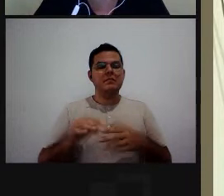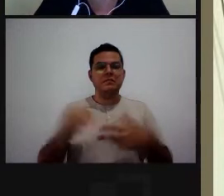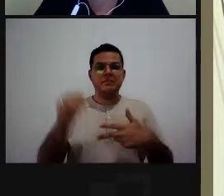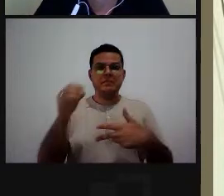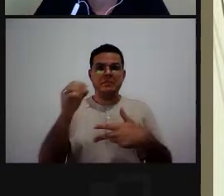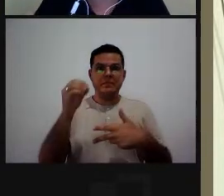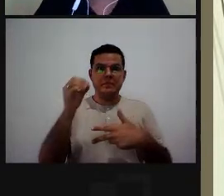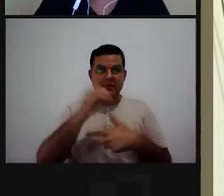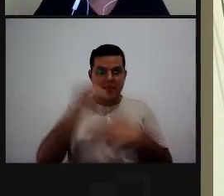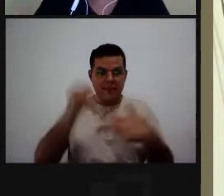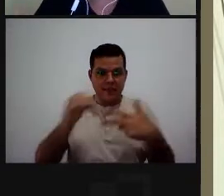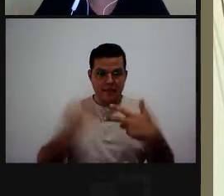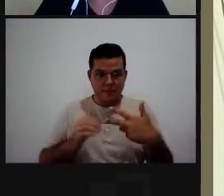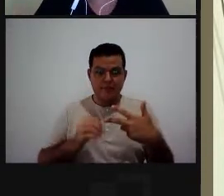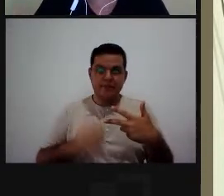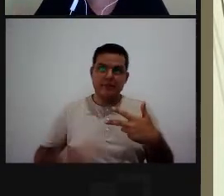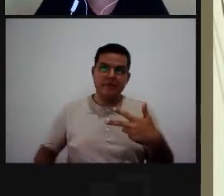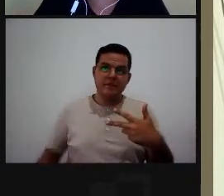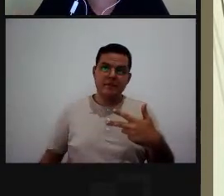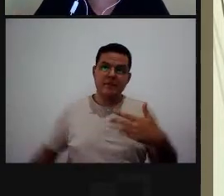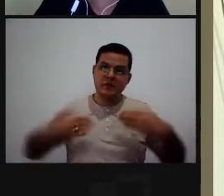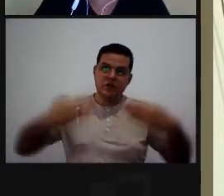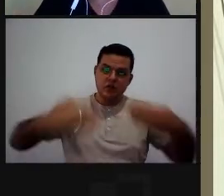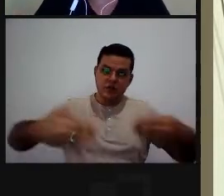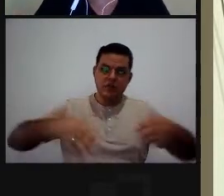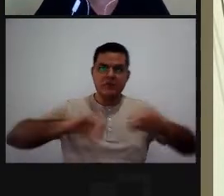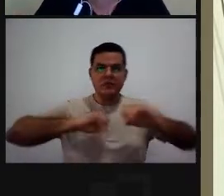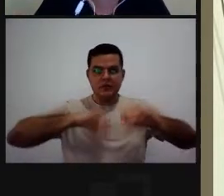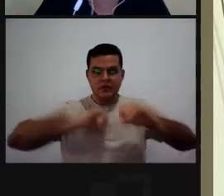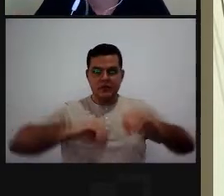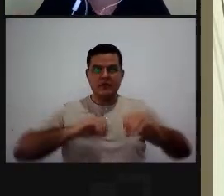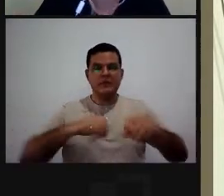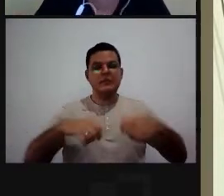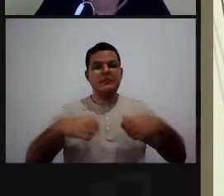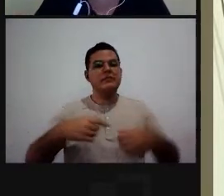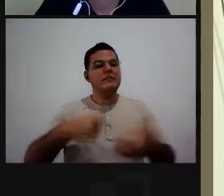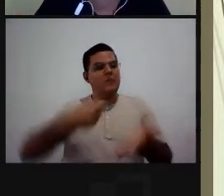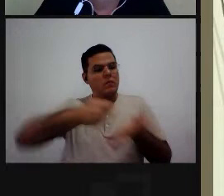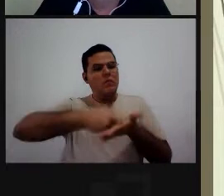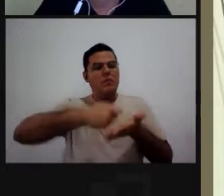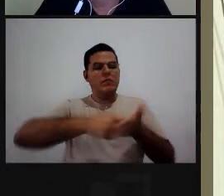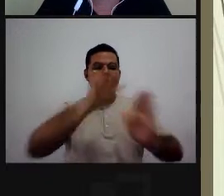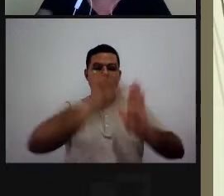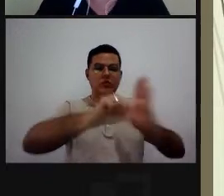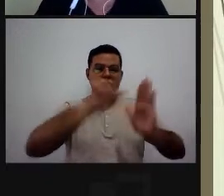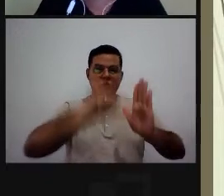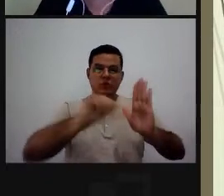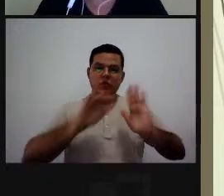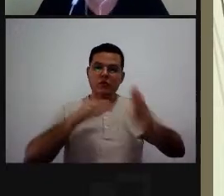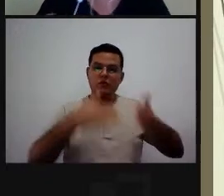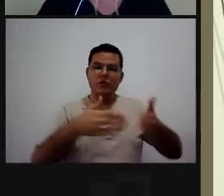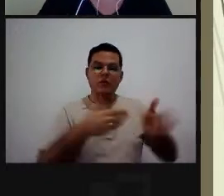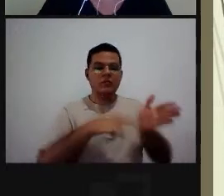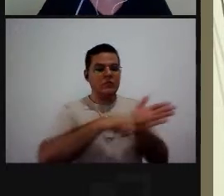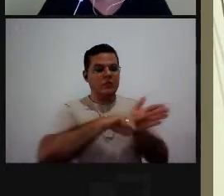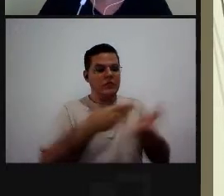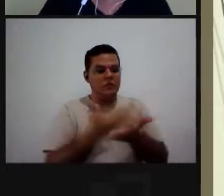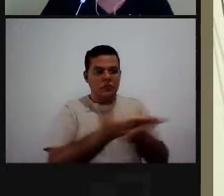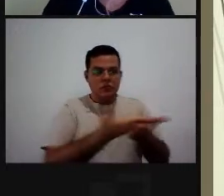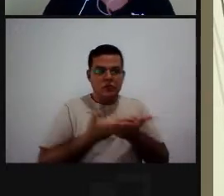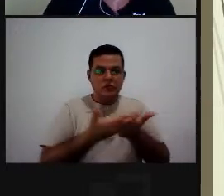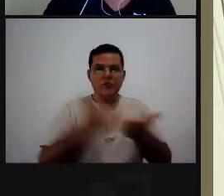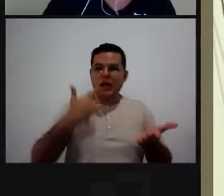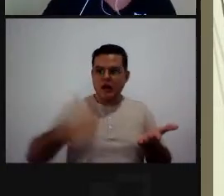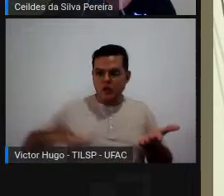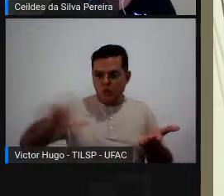portanto, a inserção de novas discussões em torno dos estudos da linguagem, dos novos rumos da linguística e da